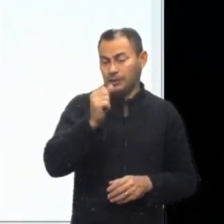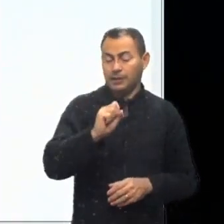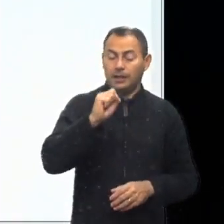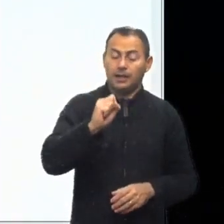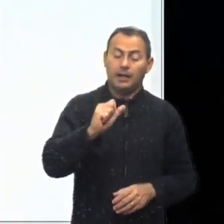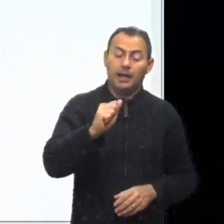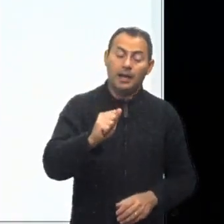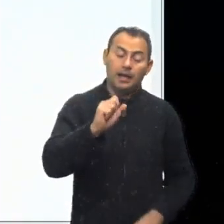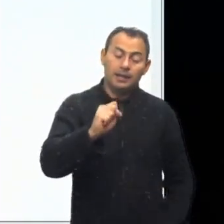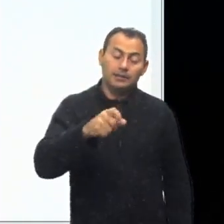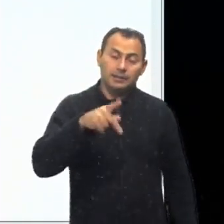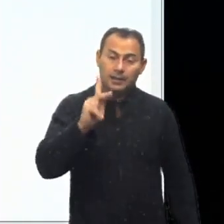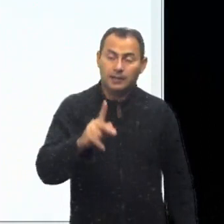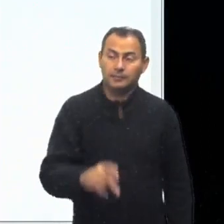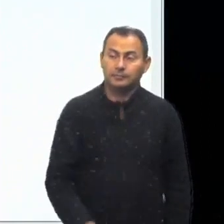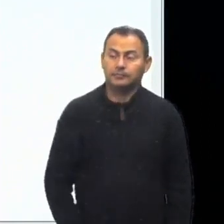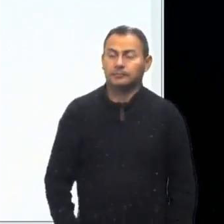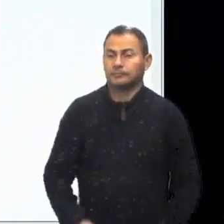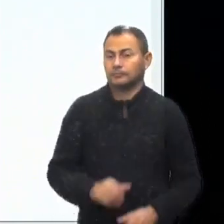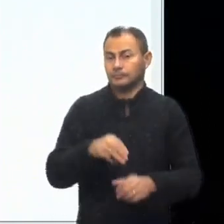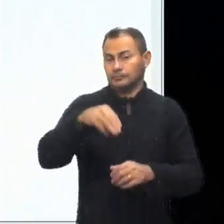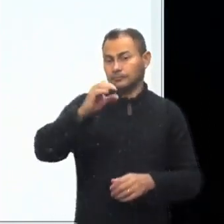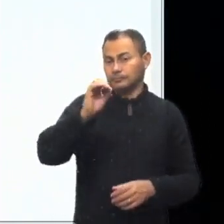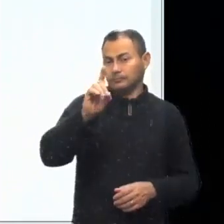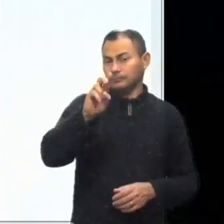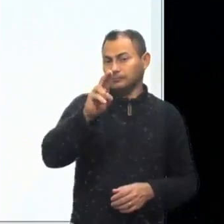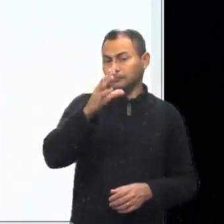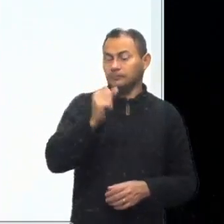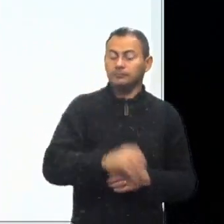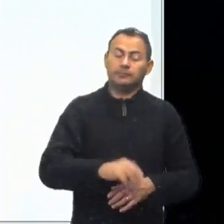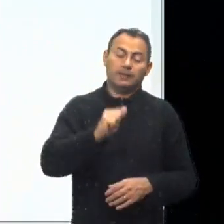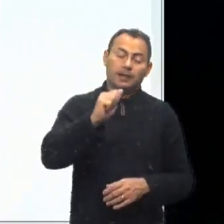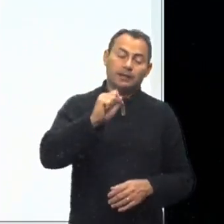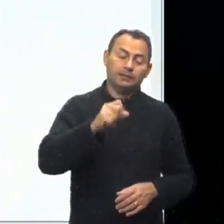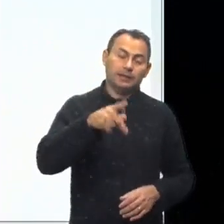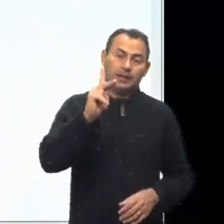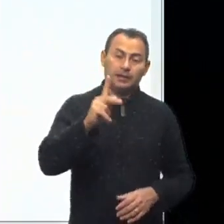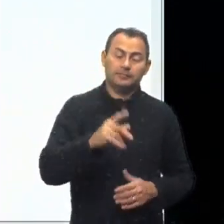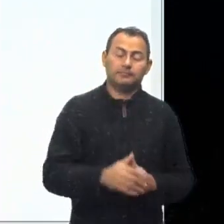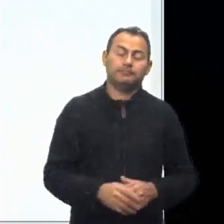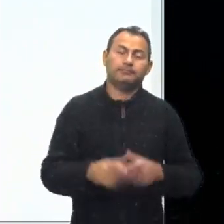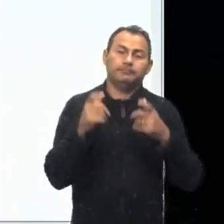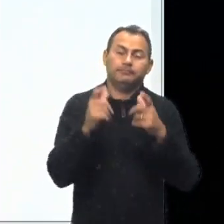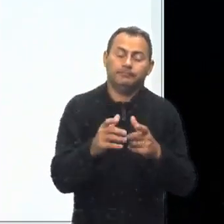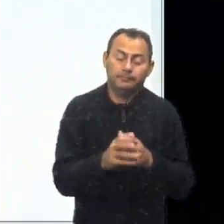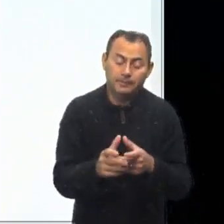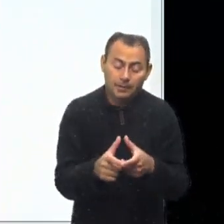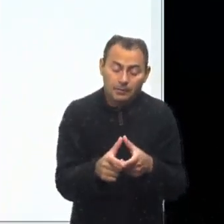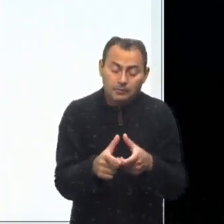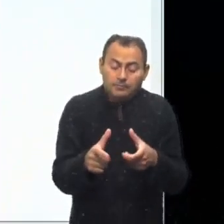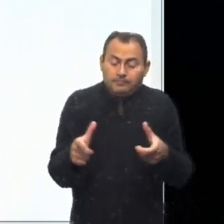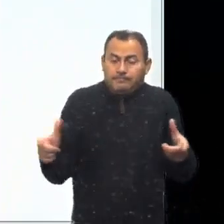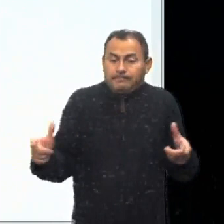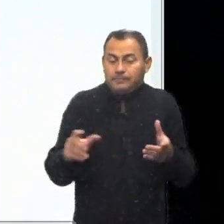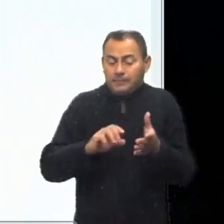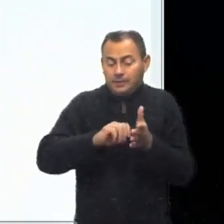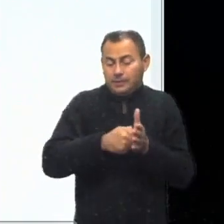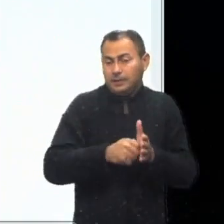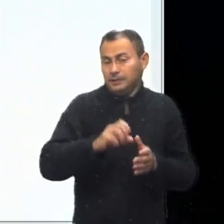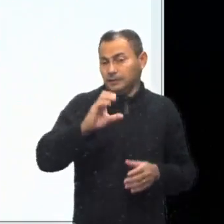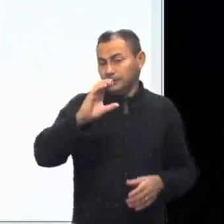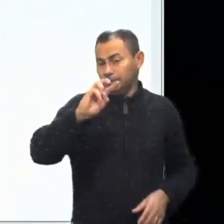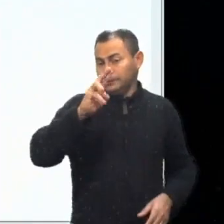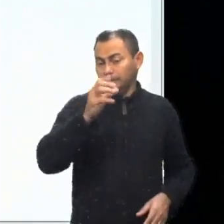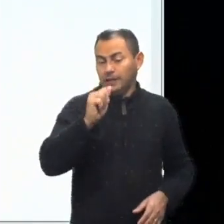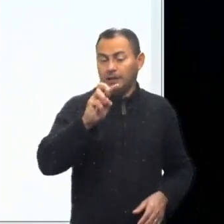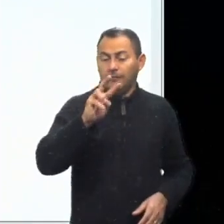ASK. Então, modulação ASK é onde a amplitude é chaveada. Ela vai chavear